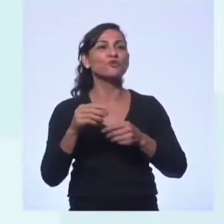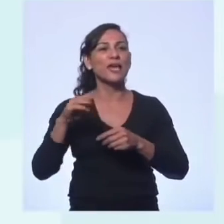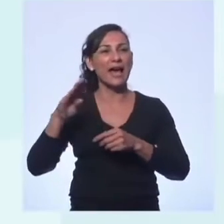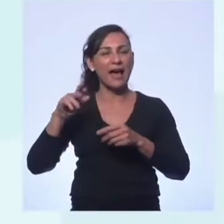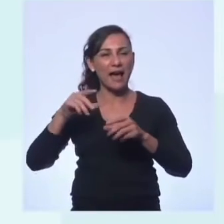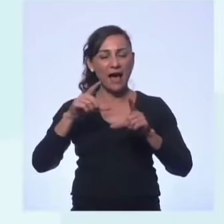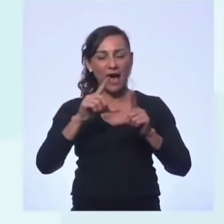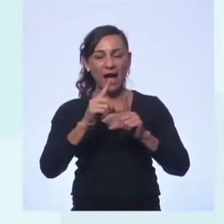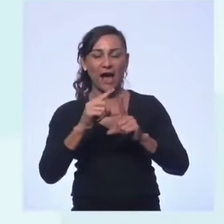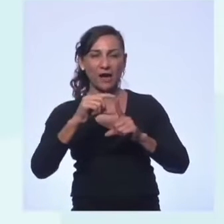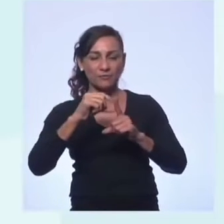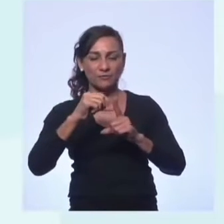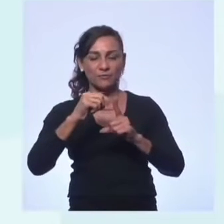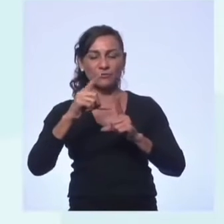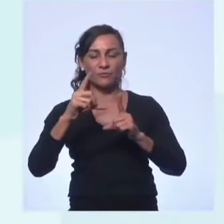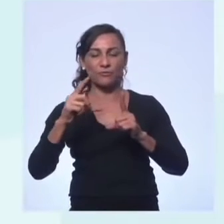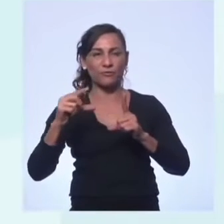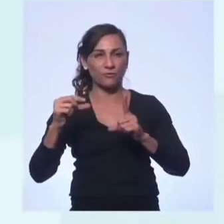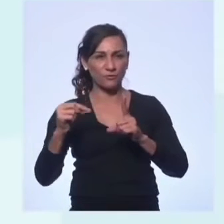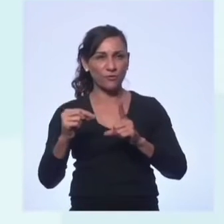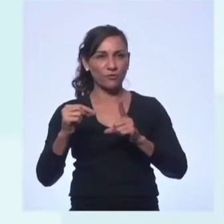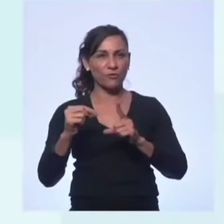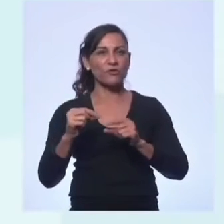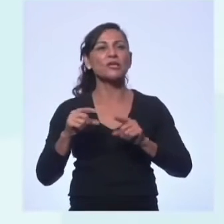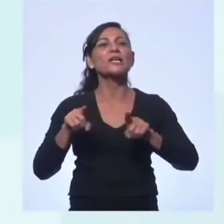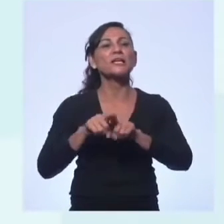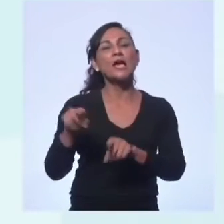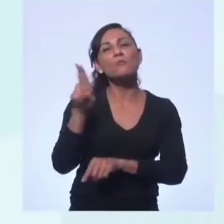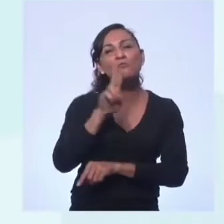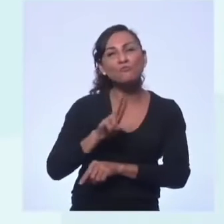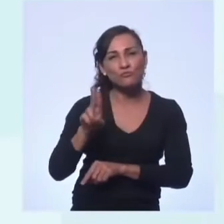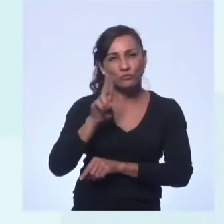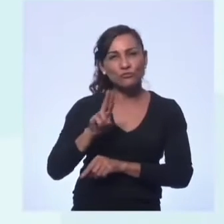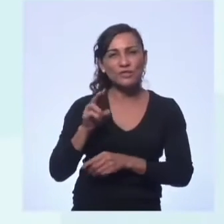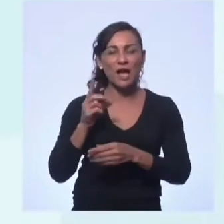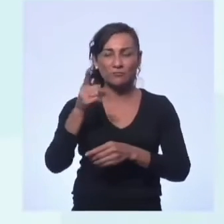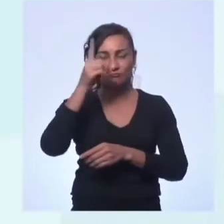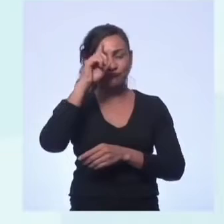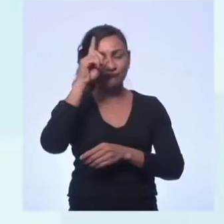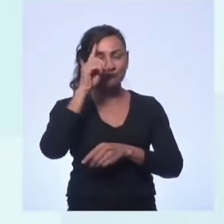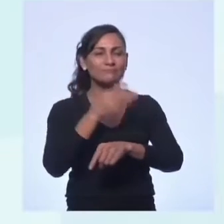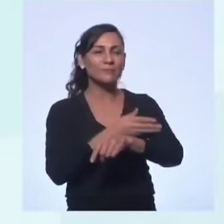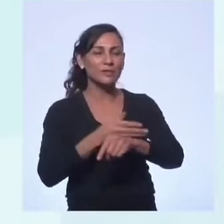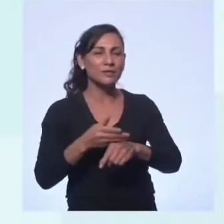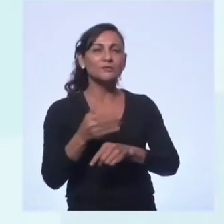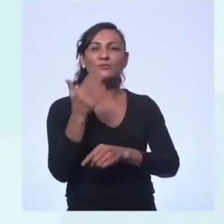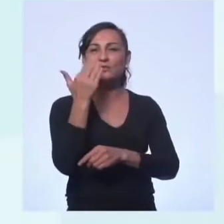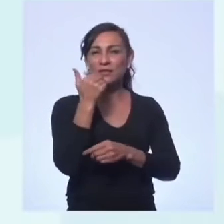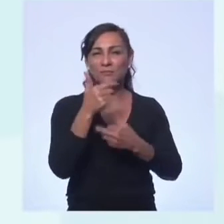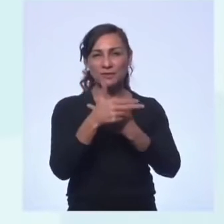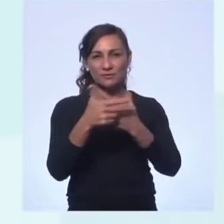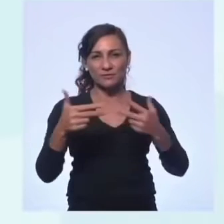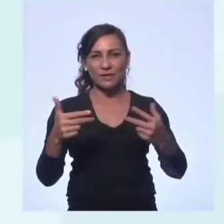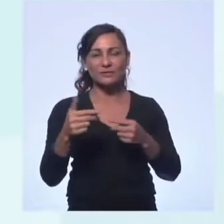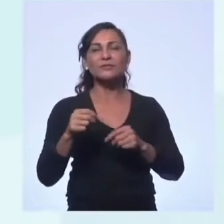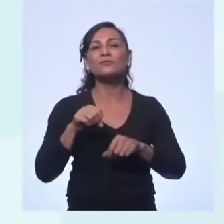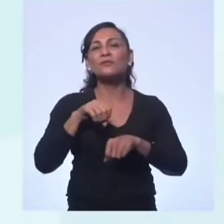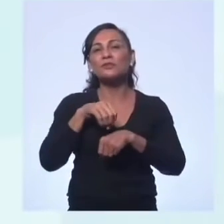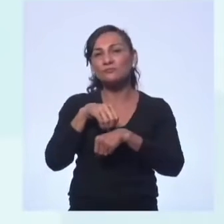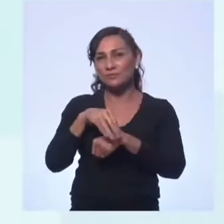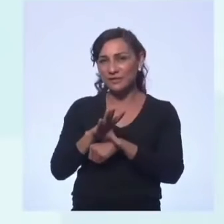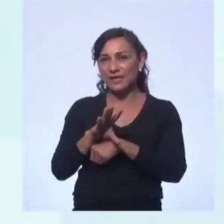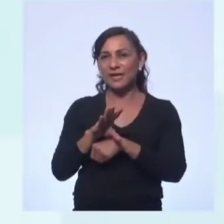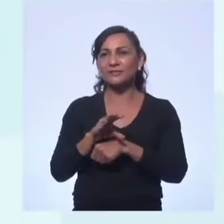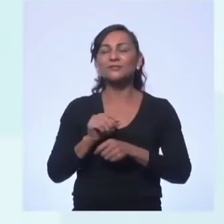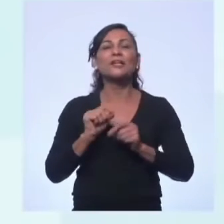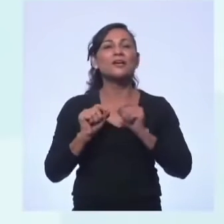mate aí, que é muito utilizado aí no nosso cotidiano, aí, principalmente dos alimentos aí que foram citados,